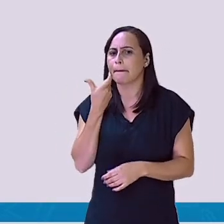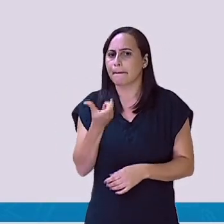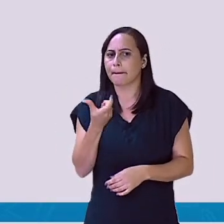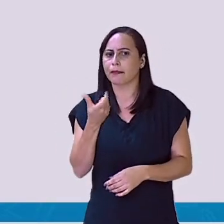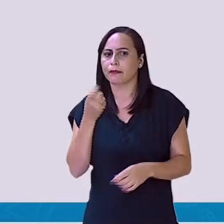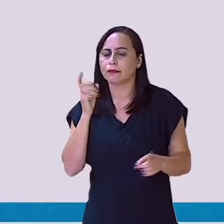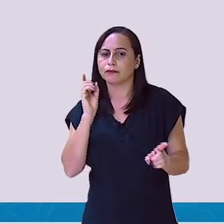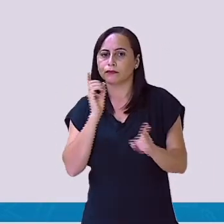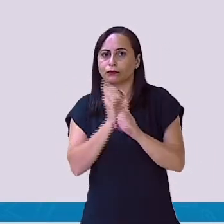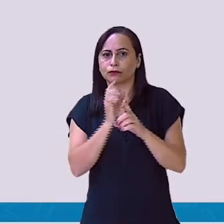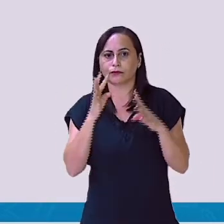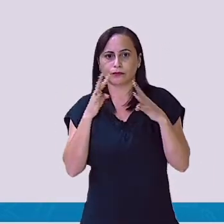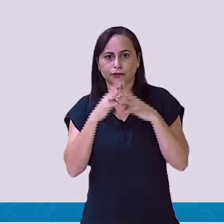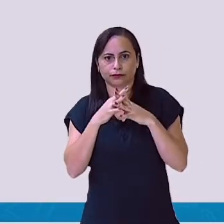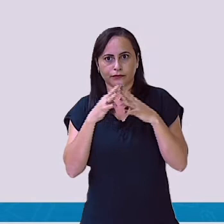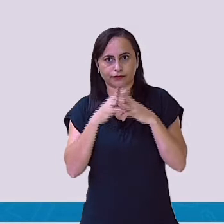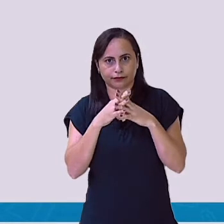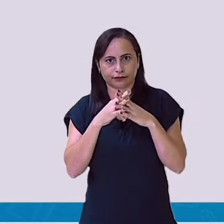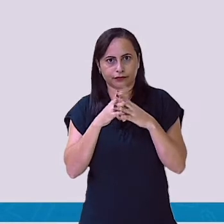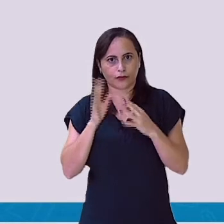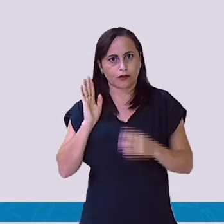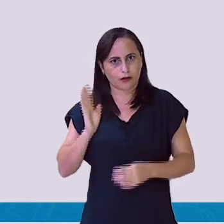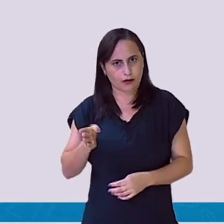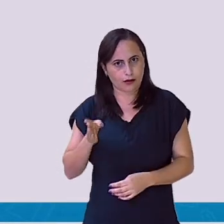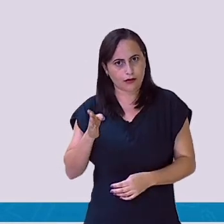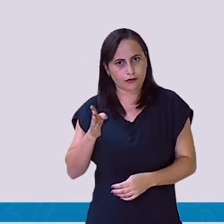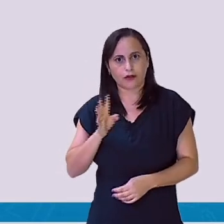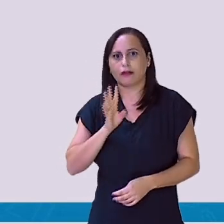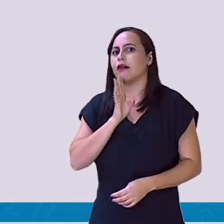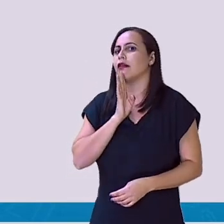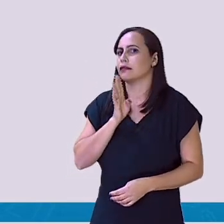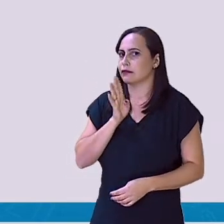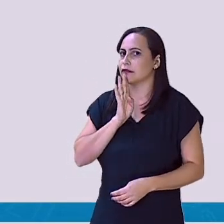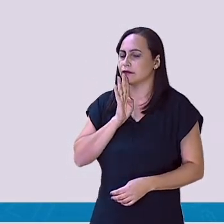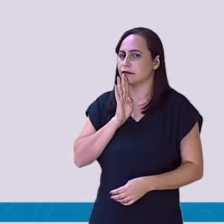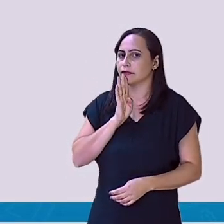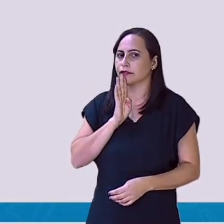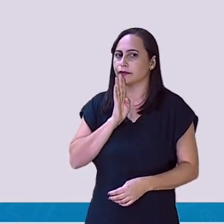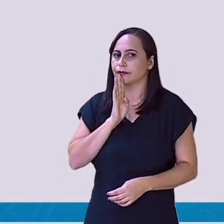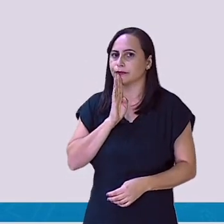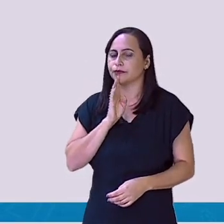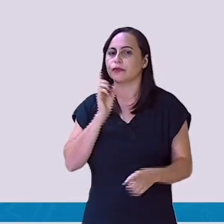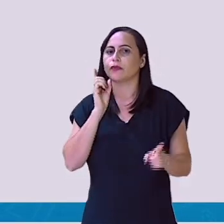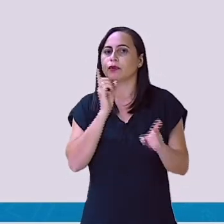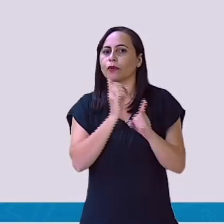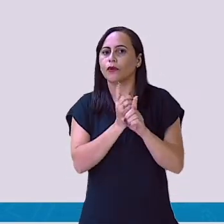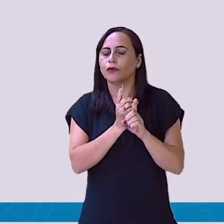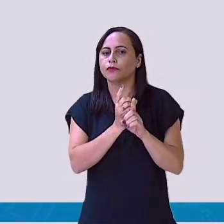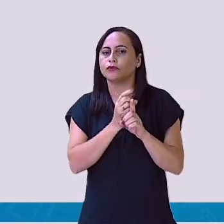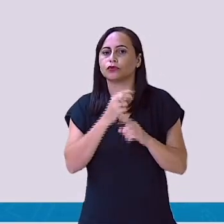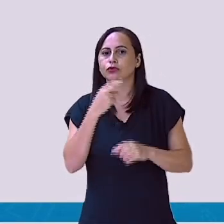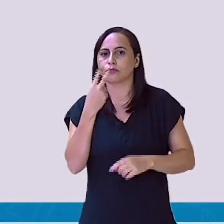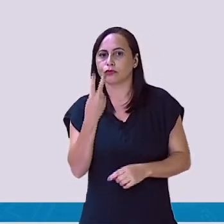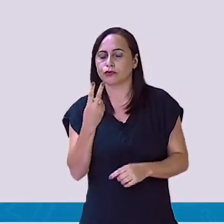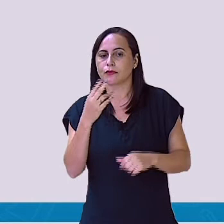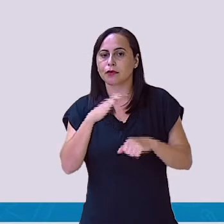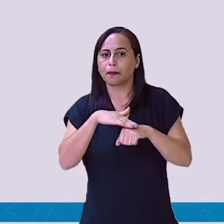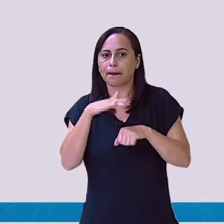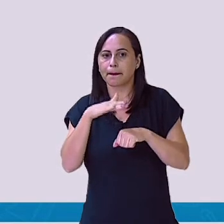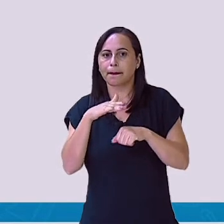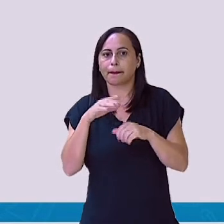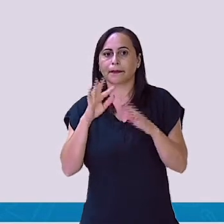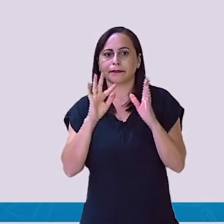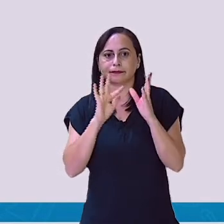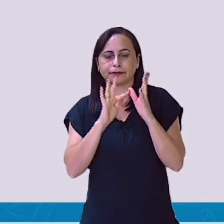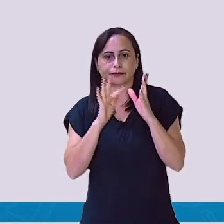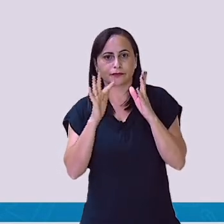vocálico. Nós já vimos o que é encontro vocálico, né? É o encontro de duas ou mais vogais numa